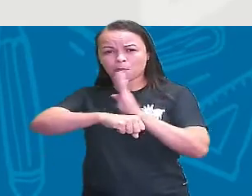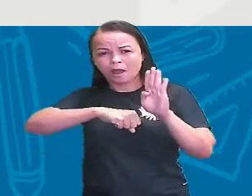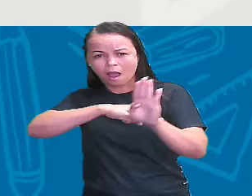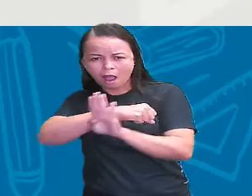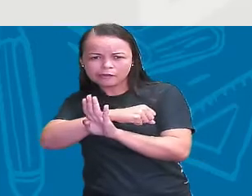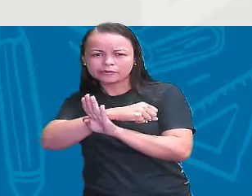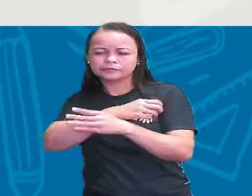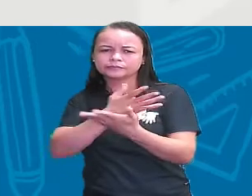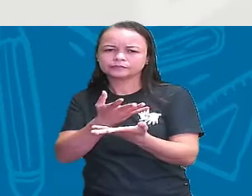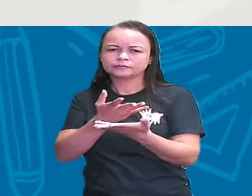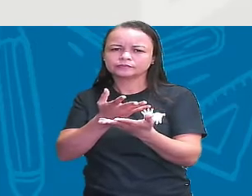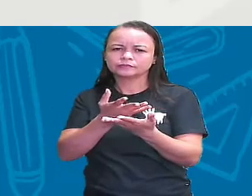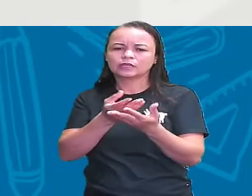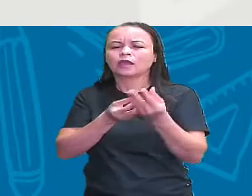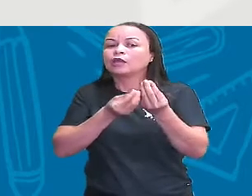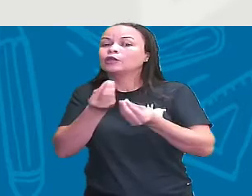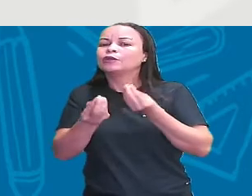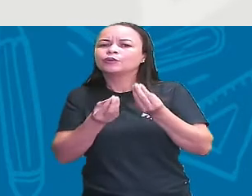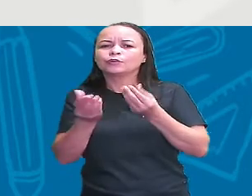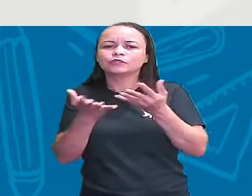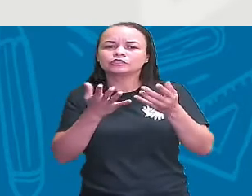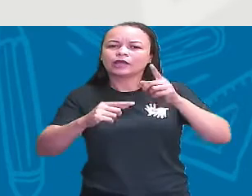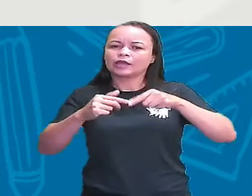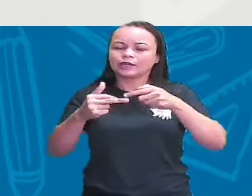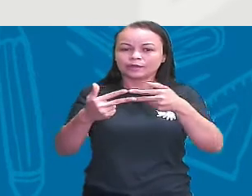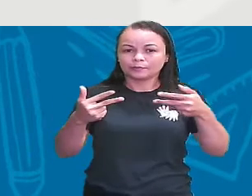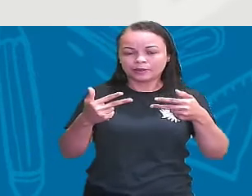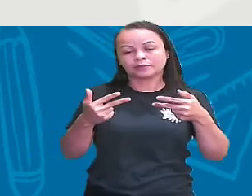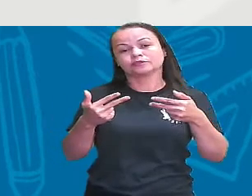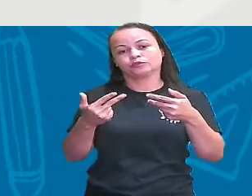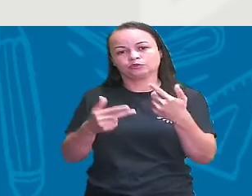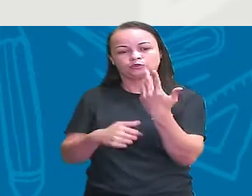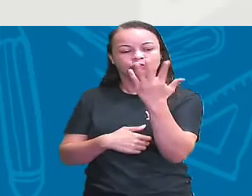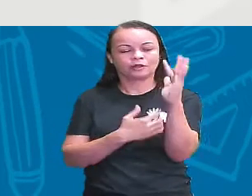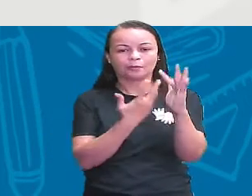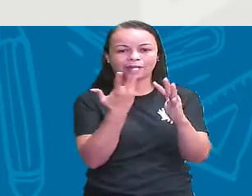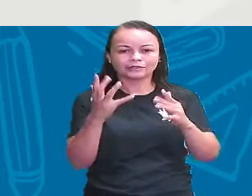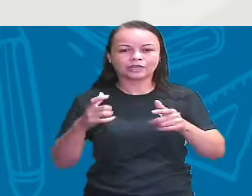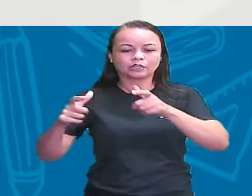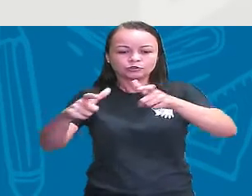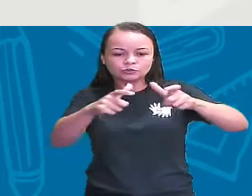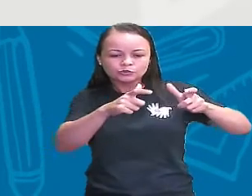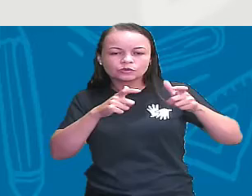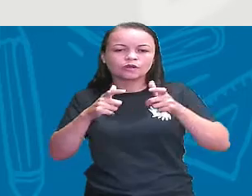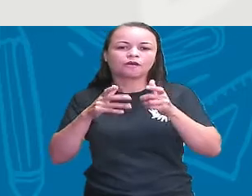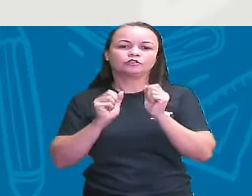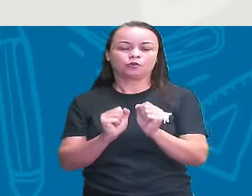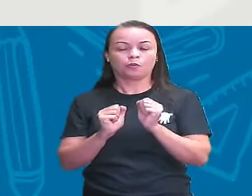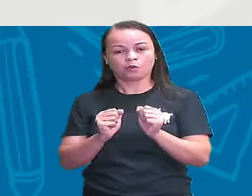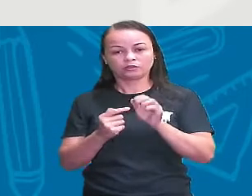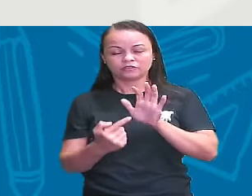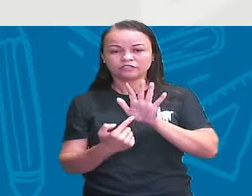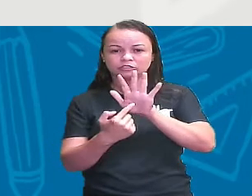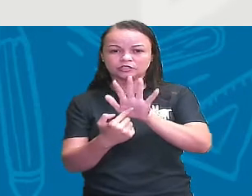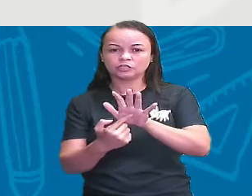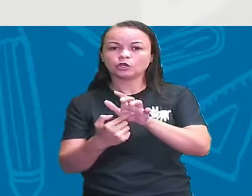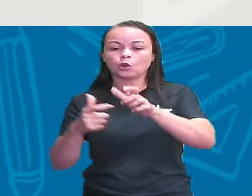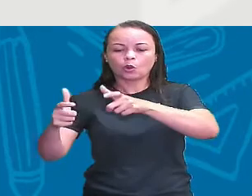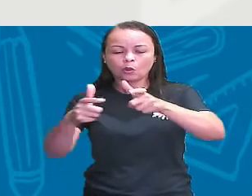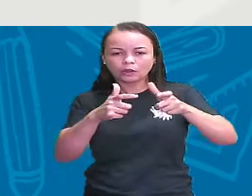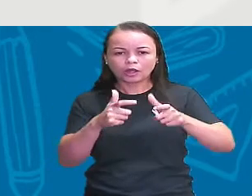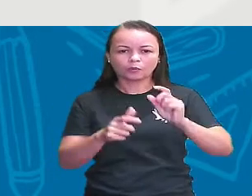Onde é que está esses elementos da paisagem que podem servir de localização para o nosso dia a